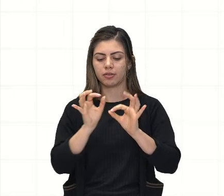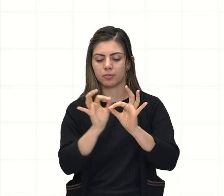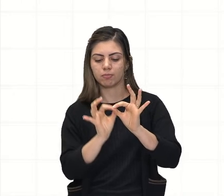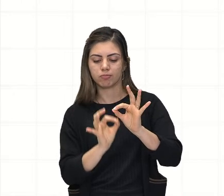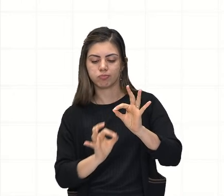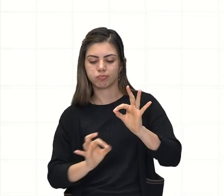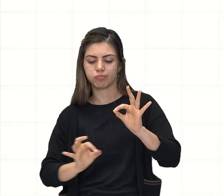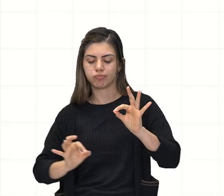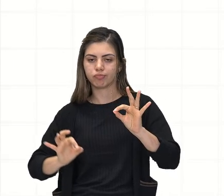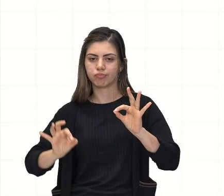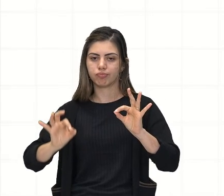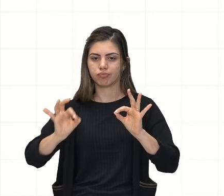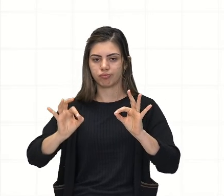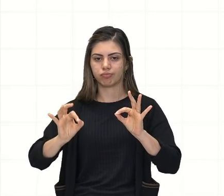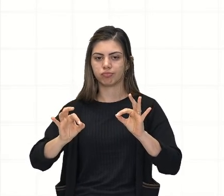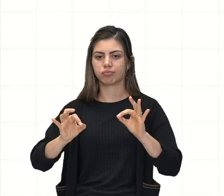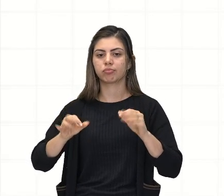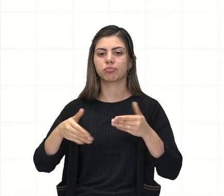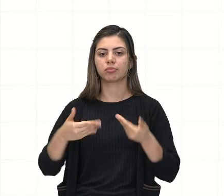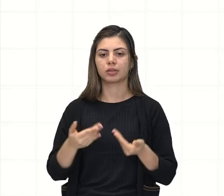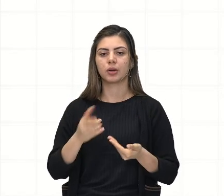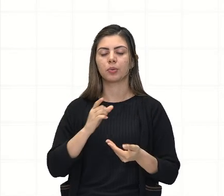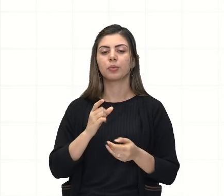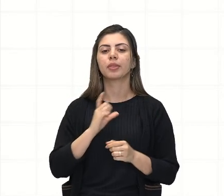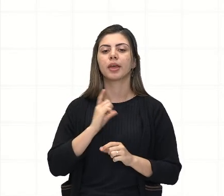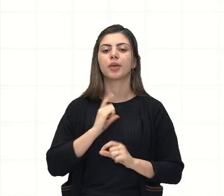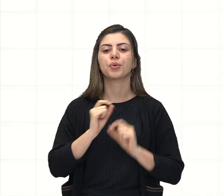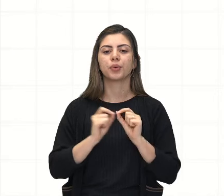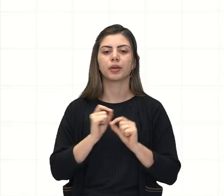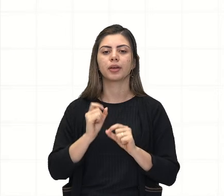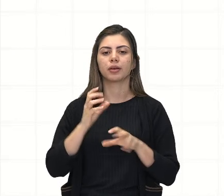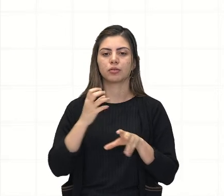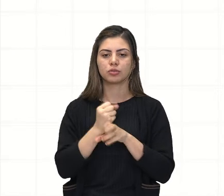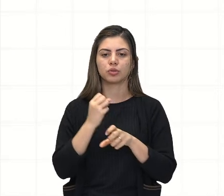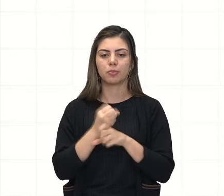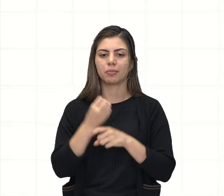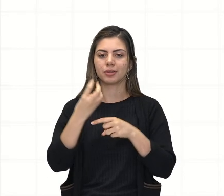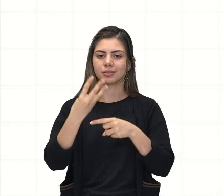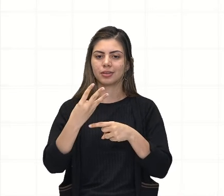Que vai dar aqui, então, 3 quartos de volta.